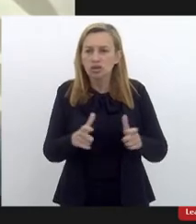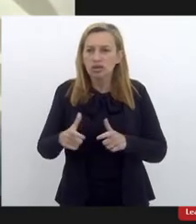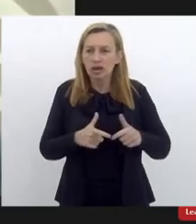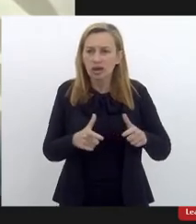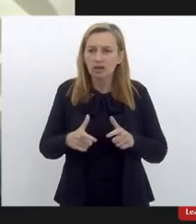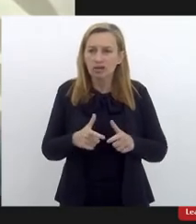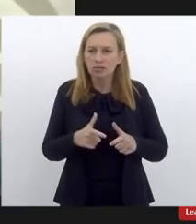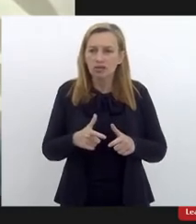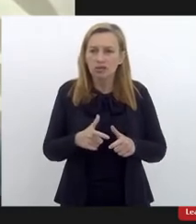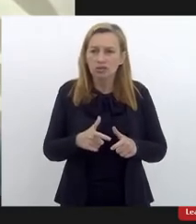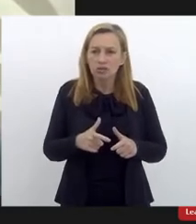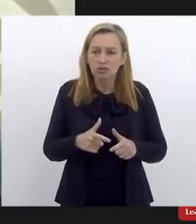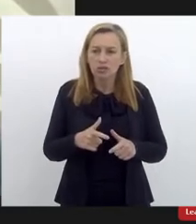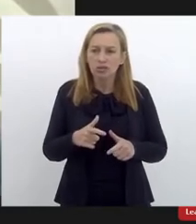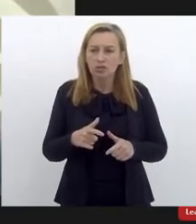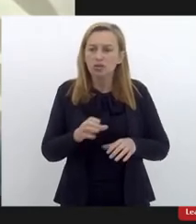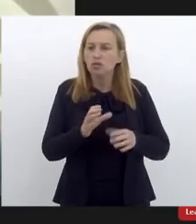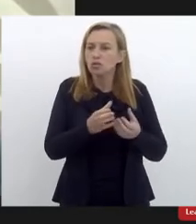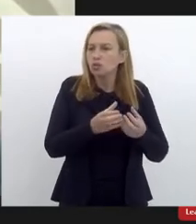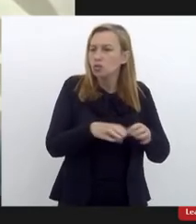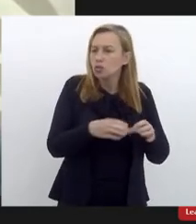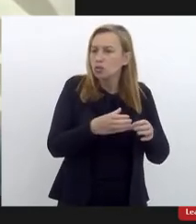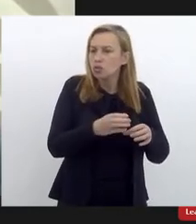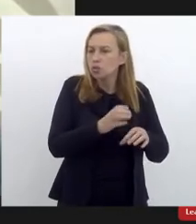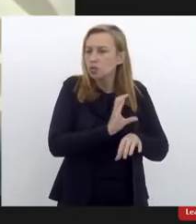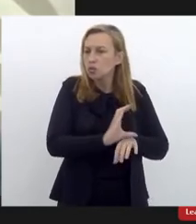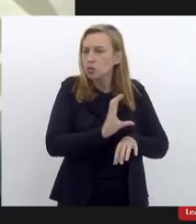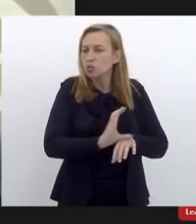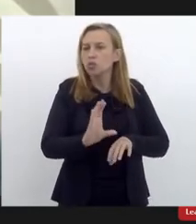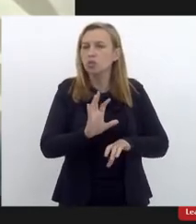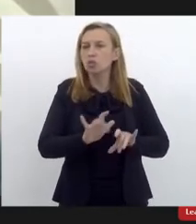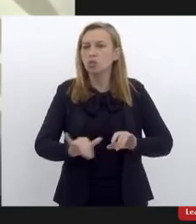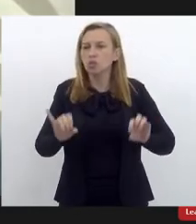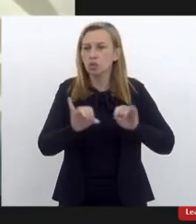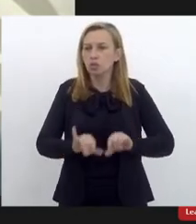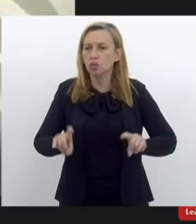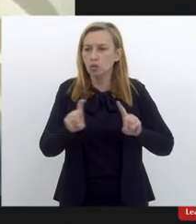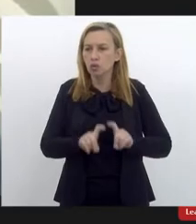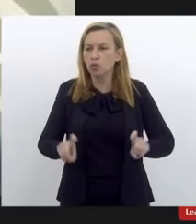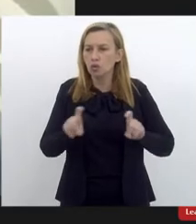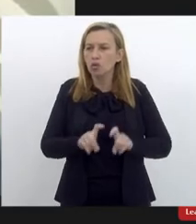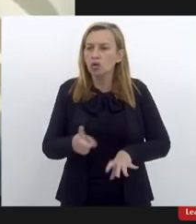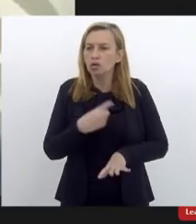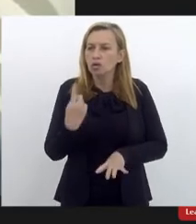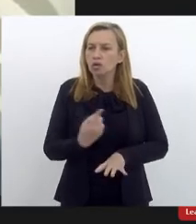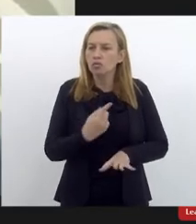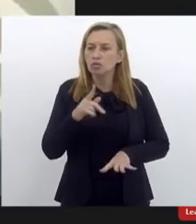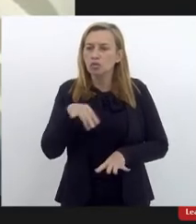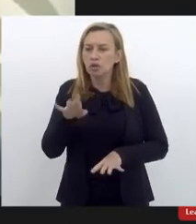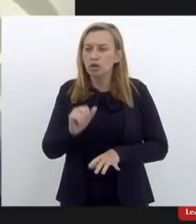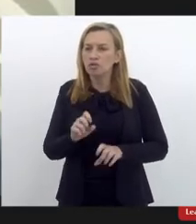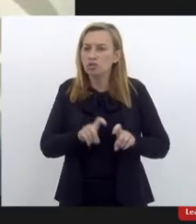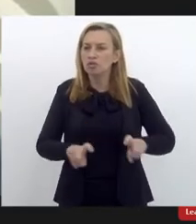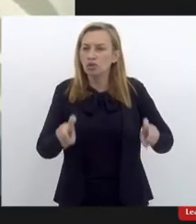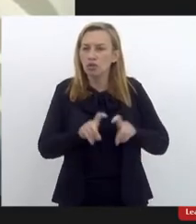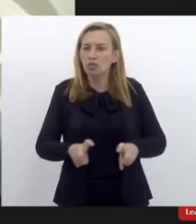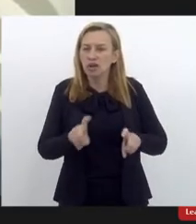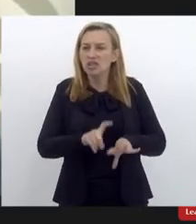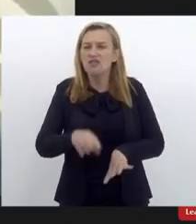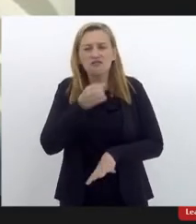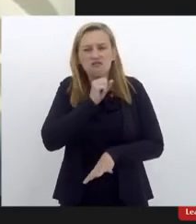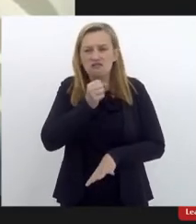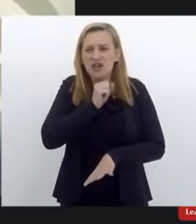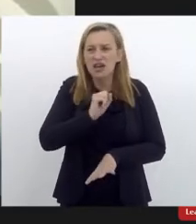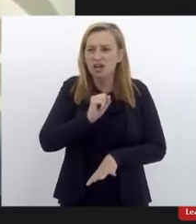do ISERJ, que possui cursos de informática. Nós usamos programas de informática que já não são utilizados mais no mercado